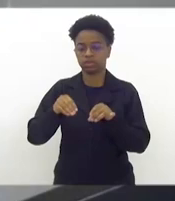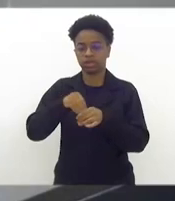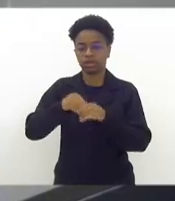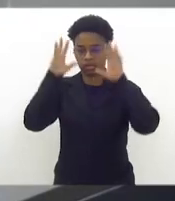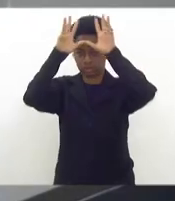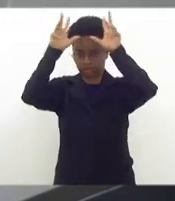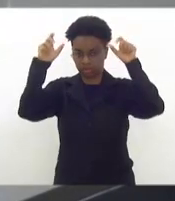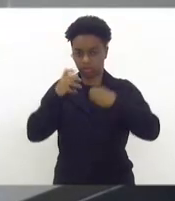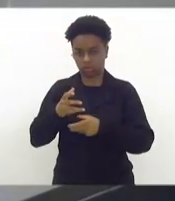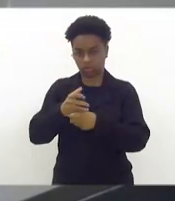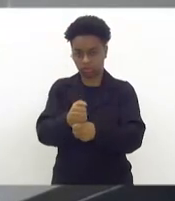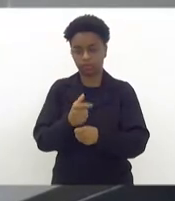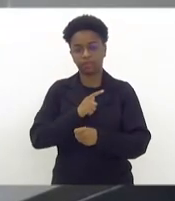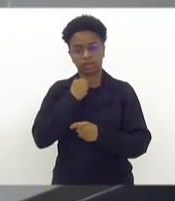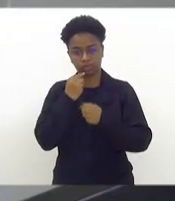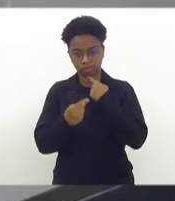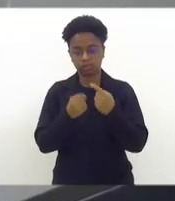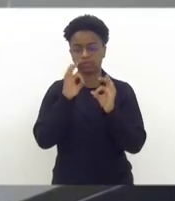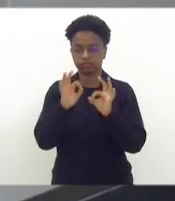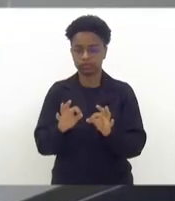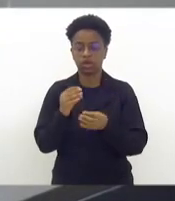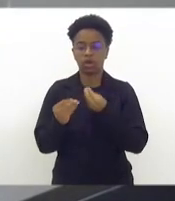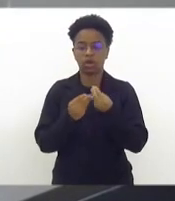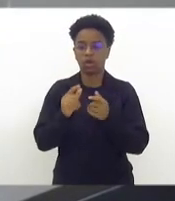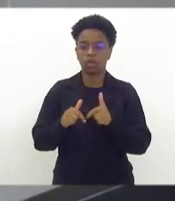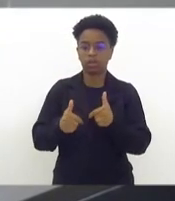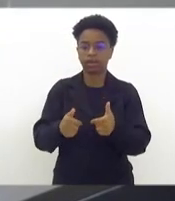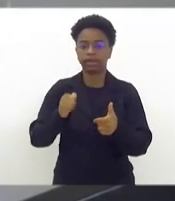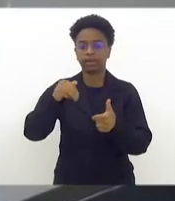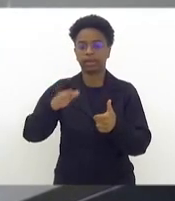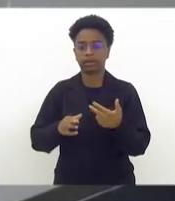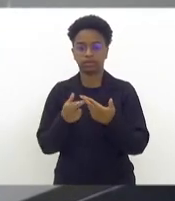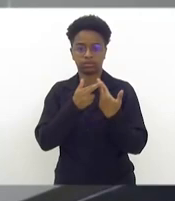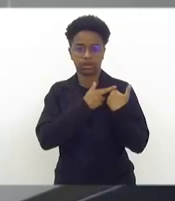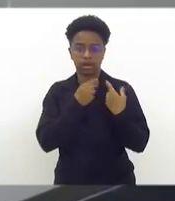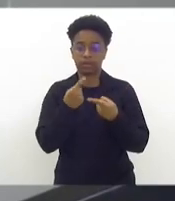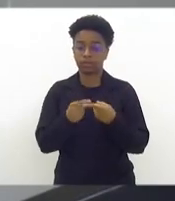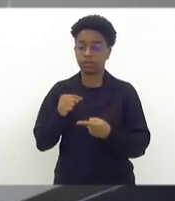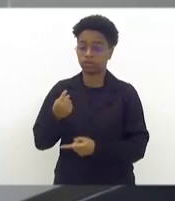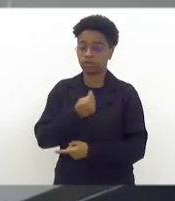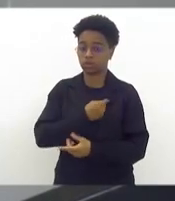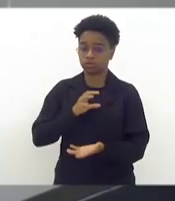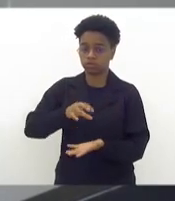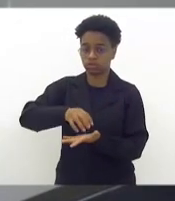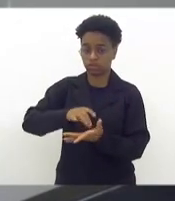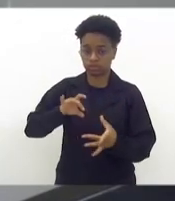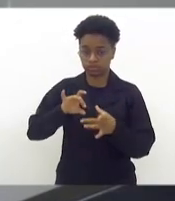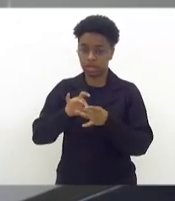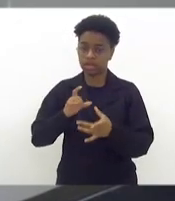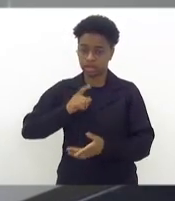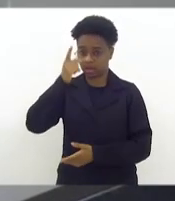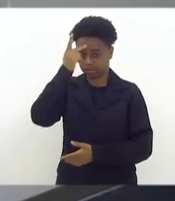Contas. Há uma grande dúvida, de fato, sobre competência, se nós, como é um órgão vinculado, apesar de ter